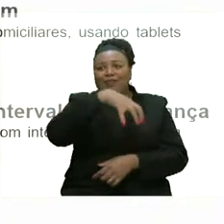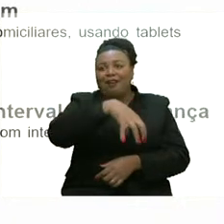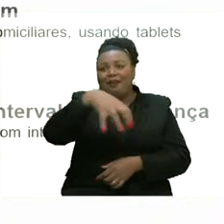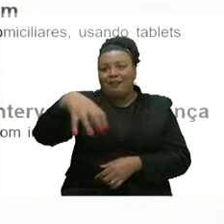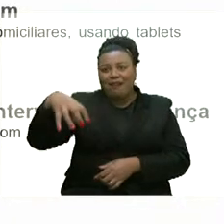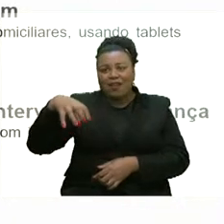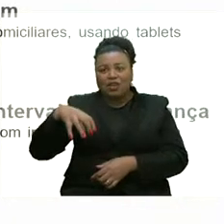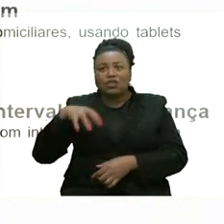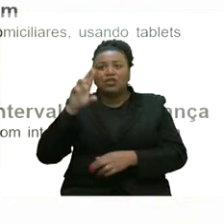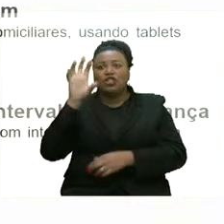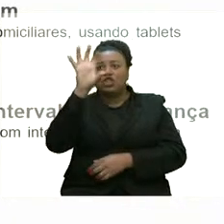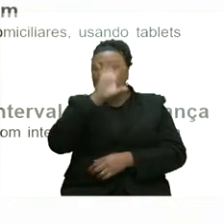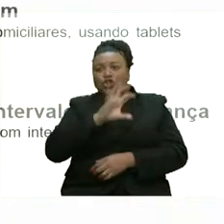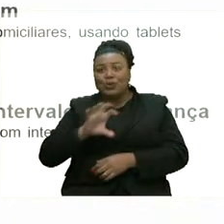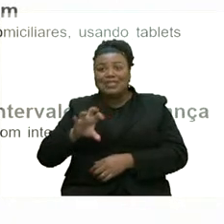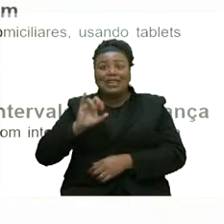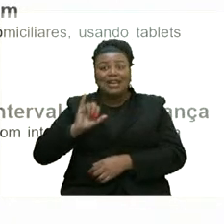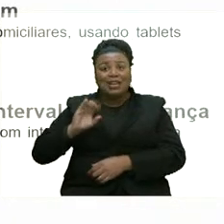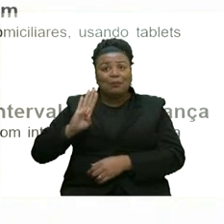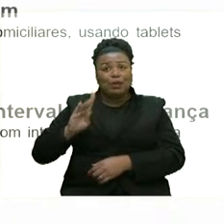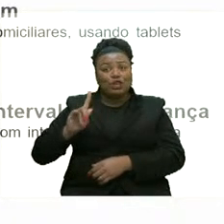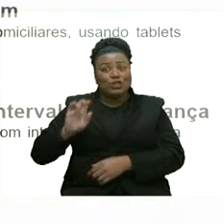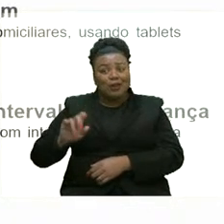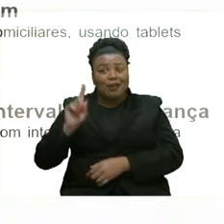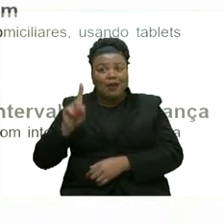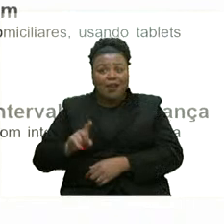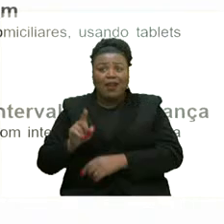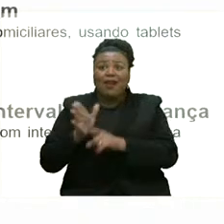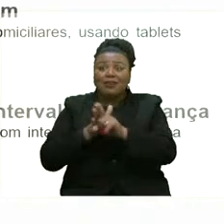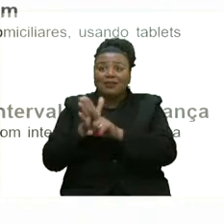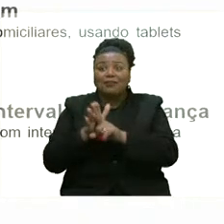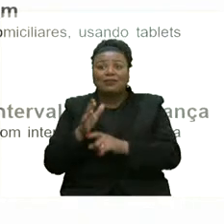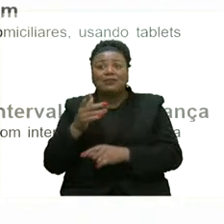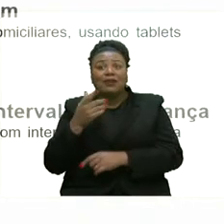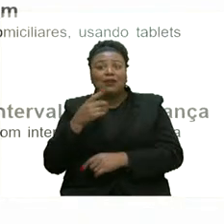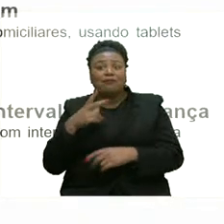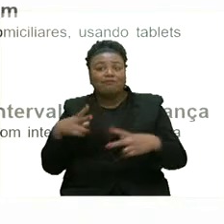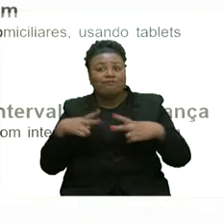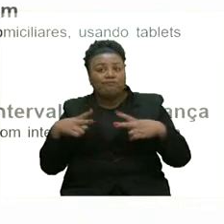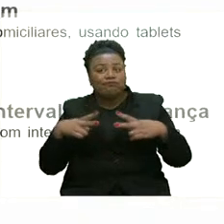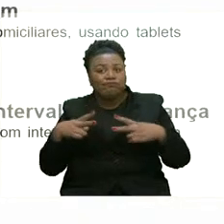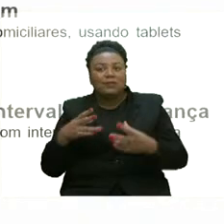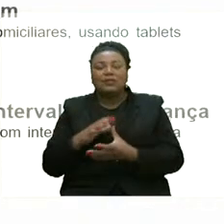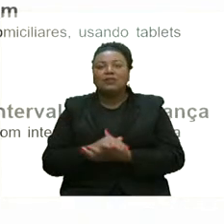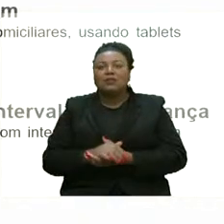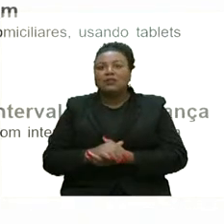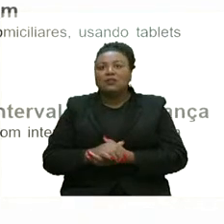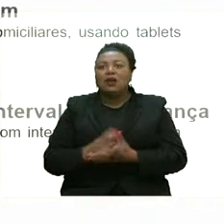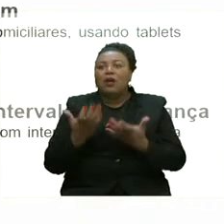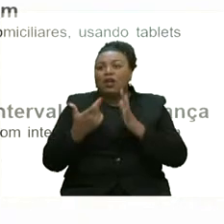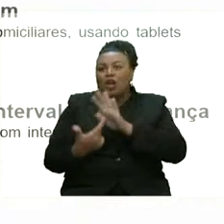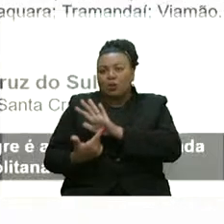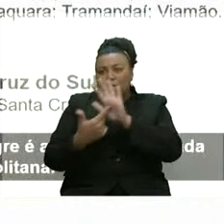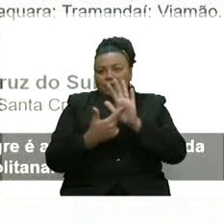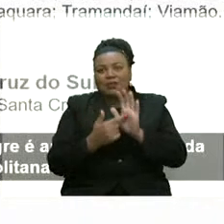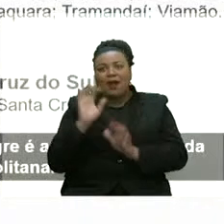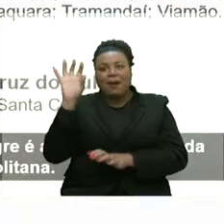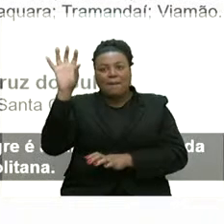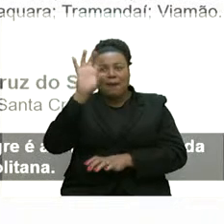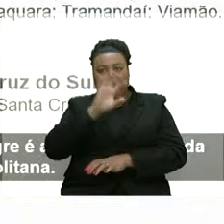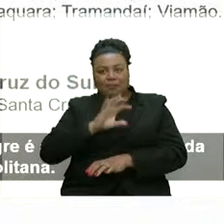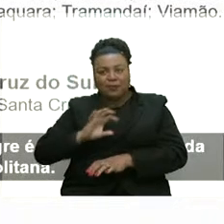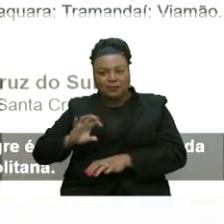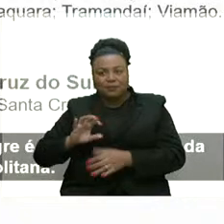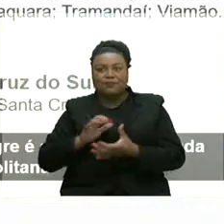do IBGE. Foram entrevistas pessoais. Eu quero mostrar aqui um mapinha para vocês. Eu